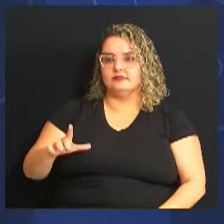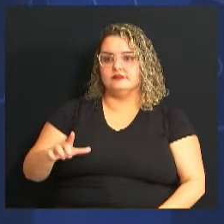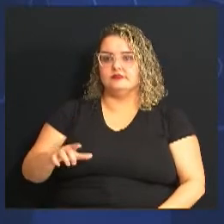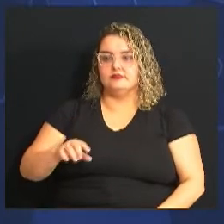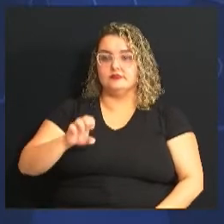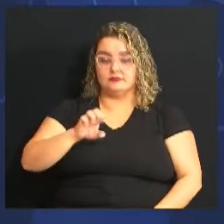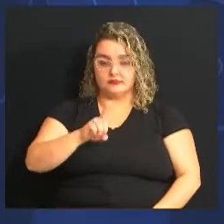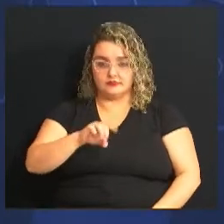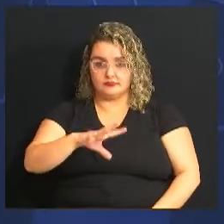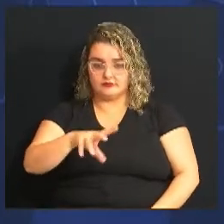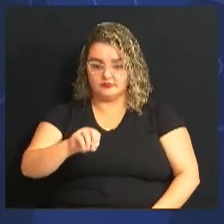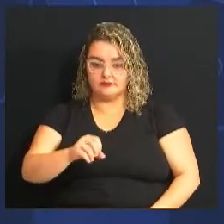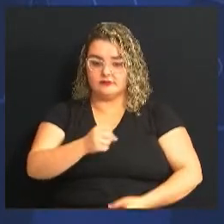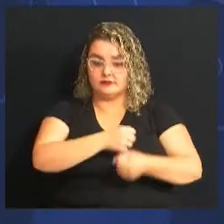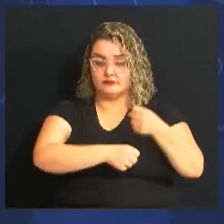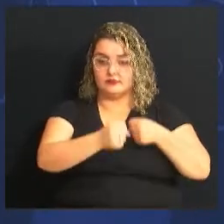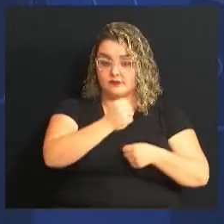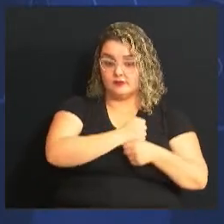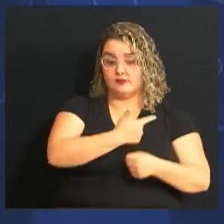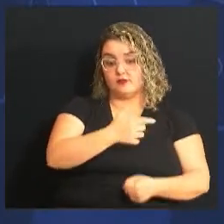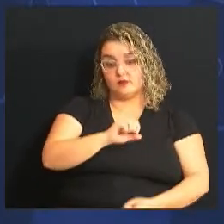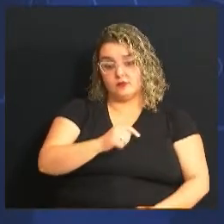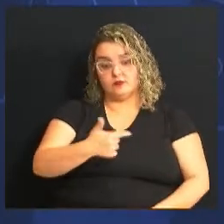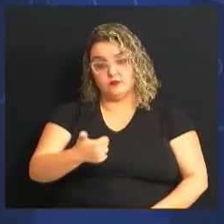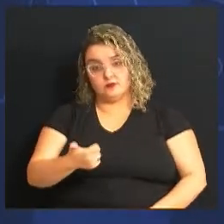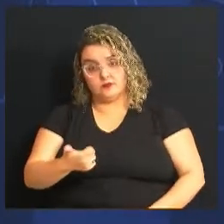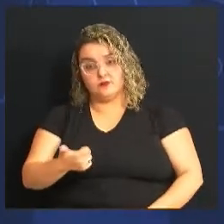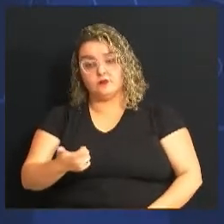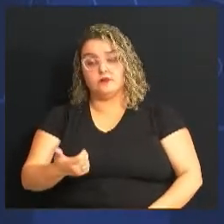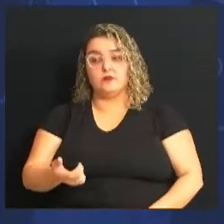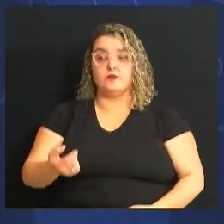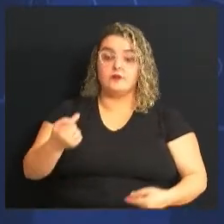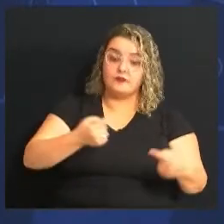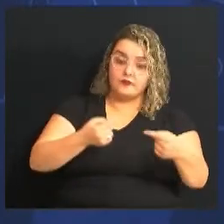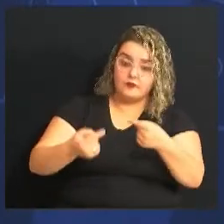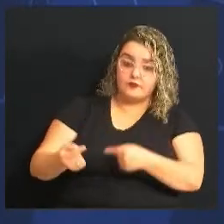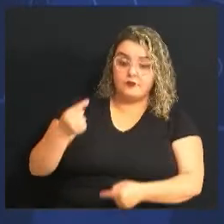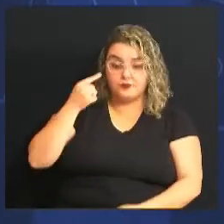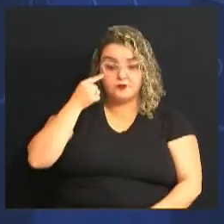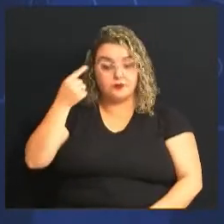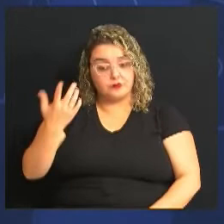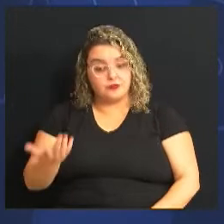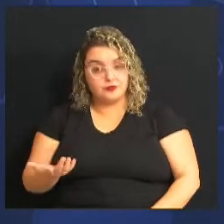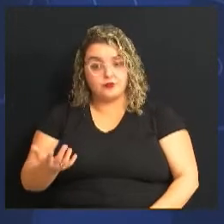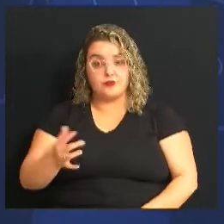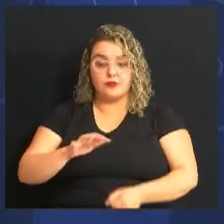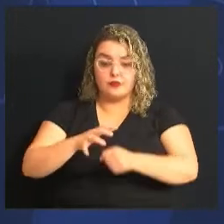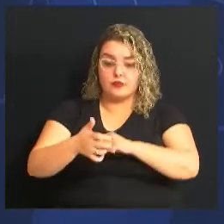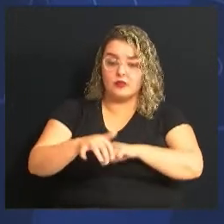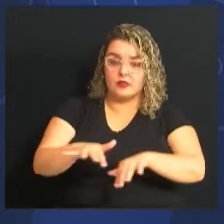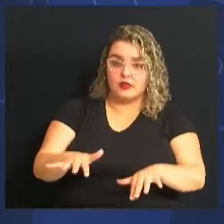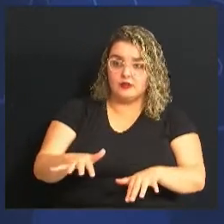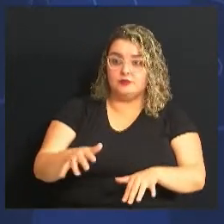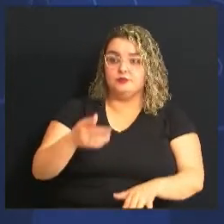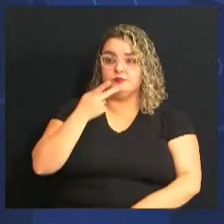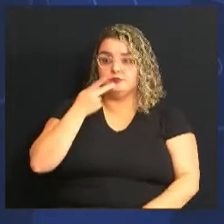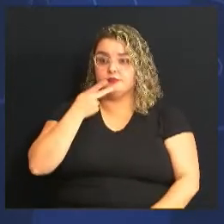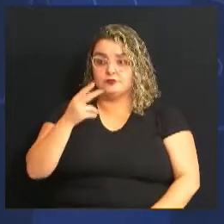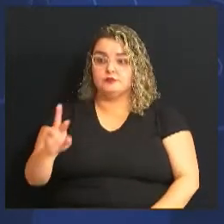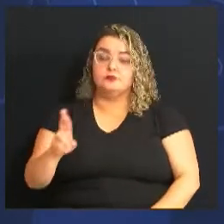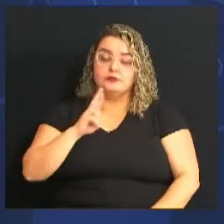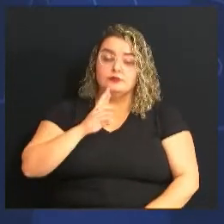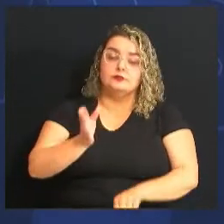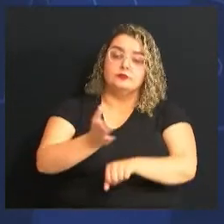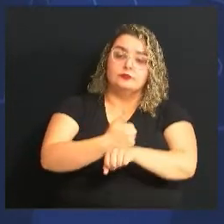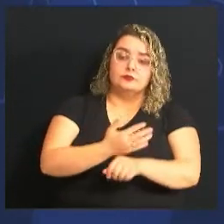em 2021, imagino que se discutiu muito, né, sobre a educação na pandemia. Você citou este assunto numa resposta